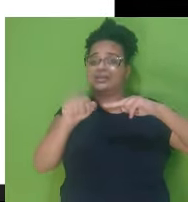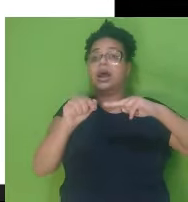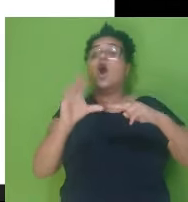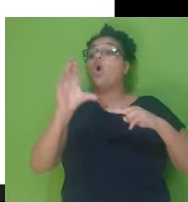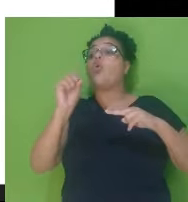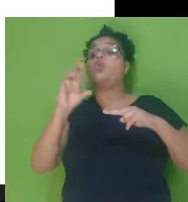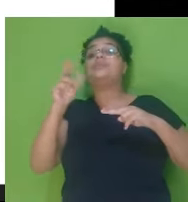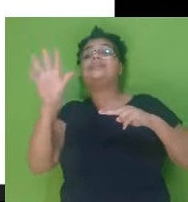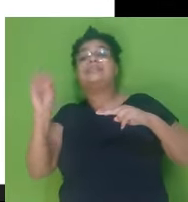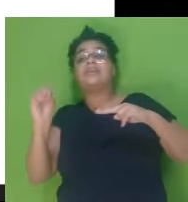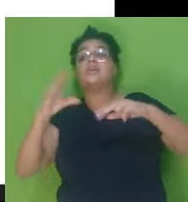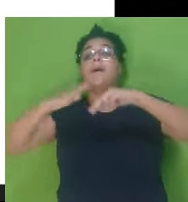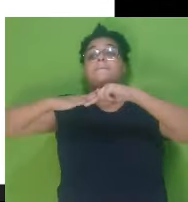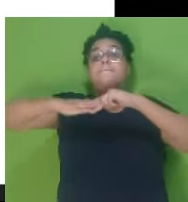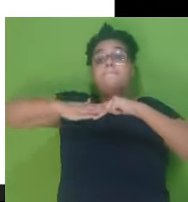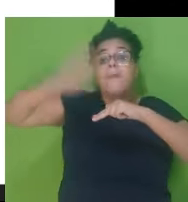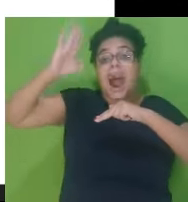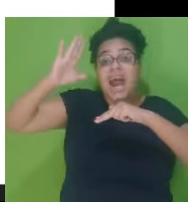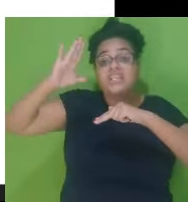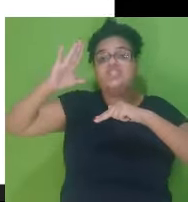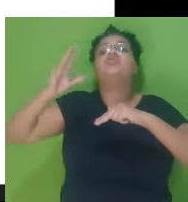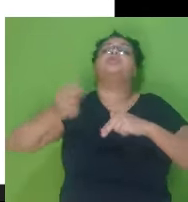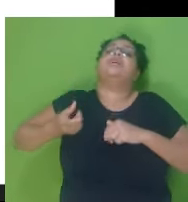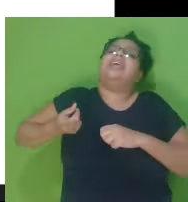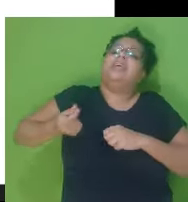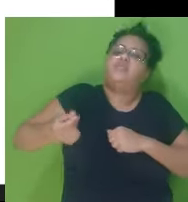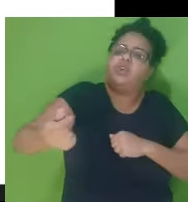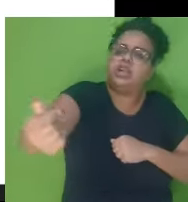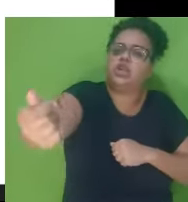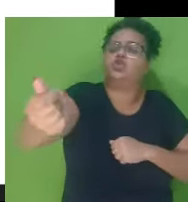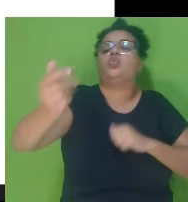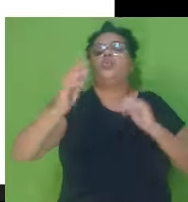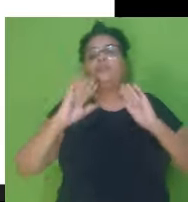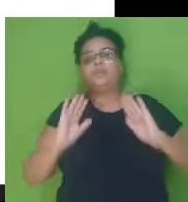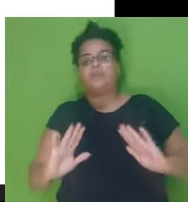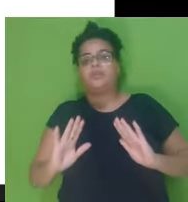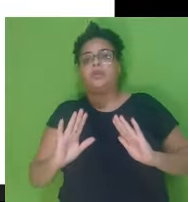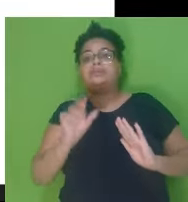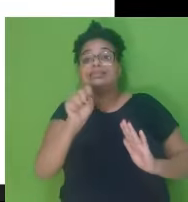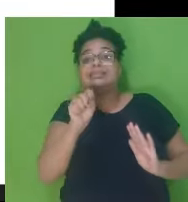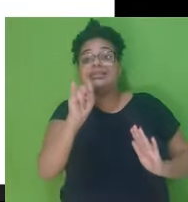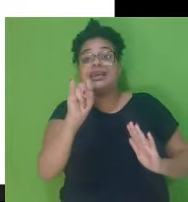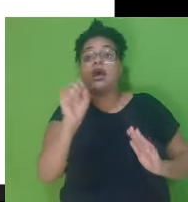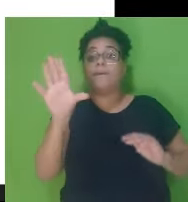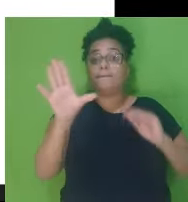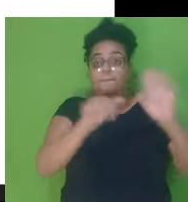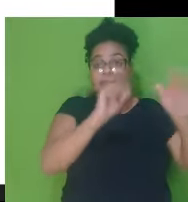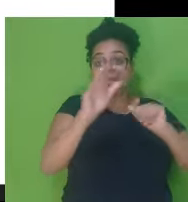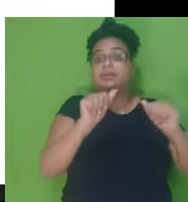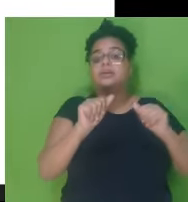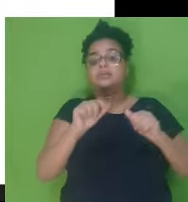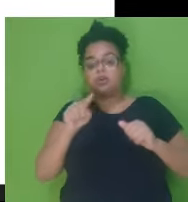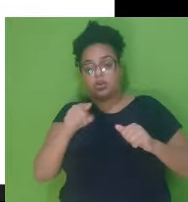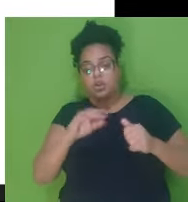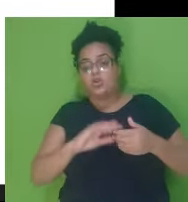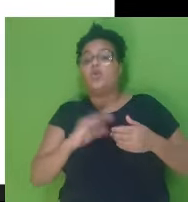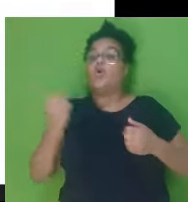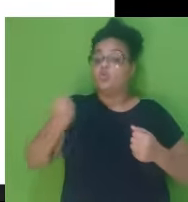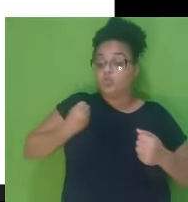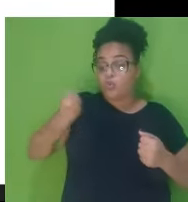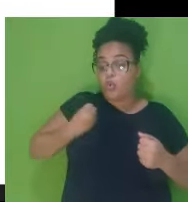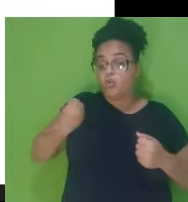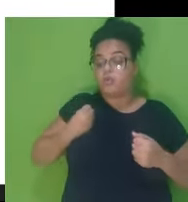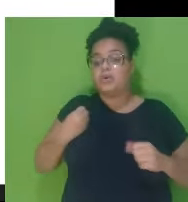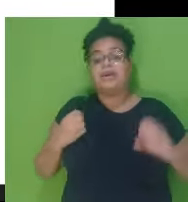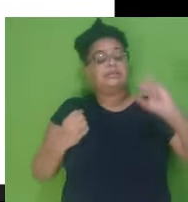esse quociente ele vai tender a mais infinito. De fato, se eu pegar a seguinte sequência